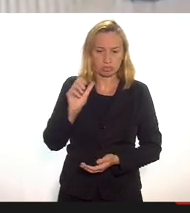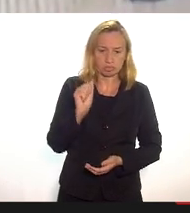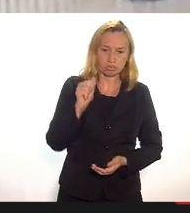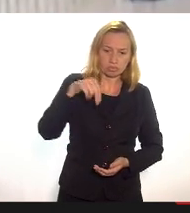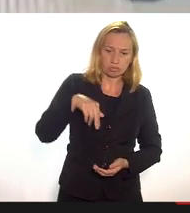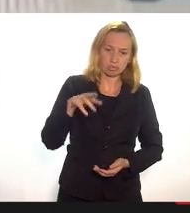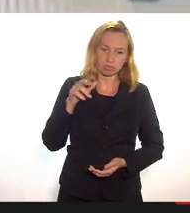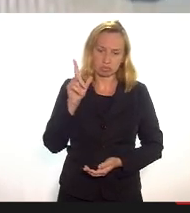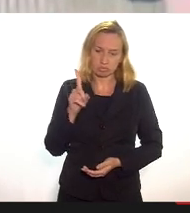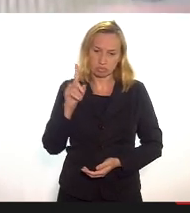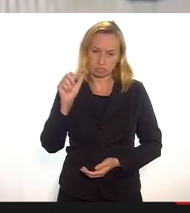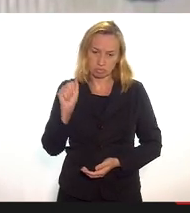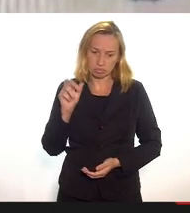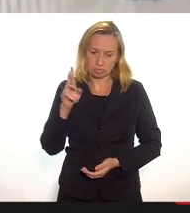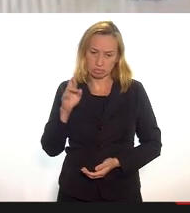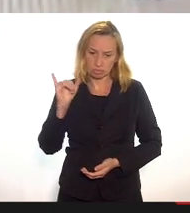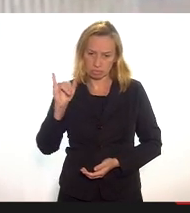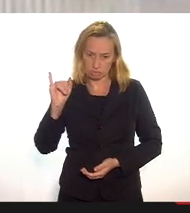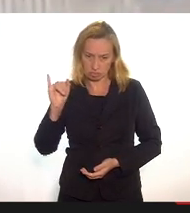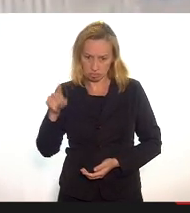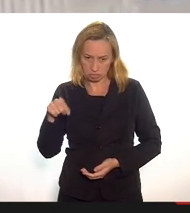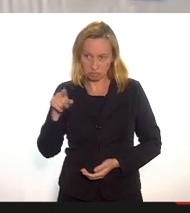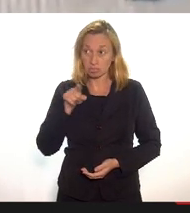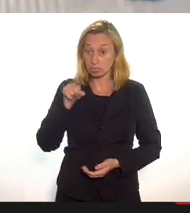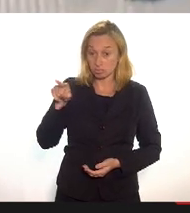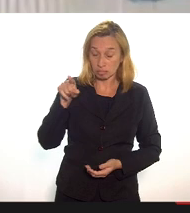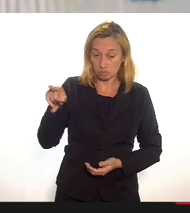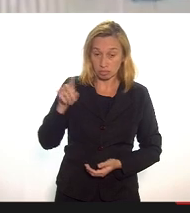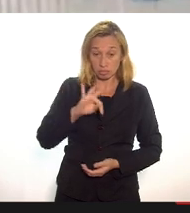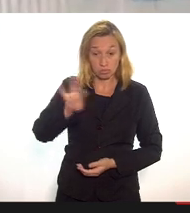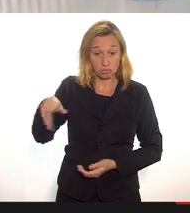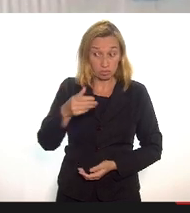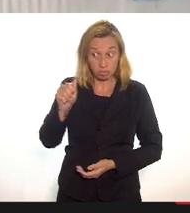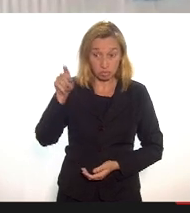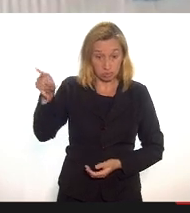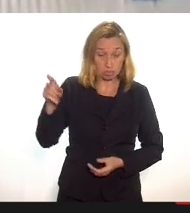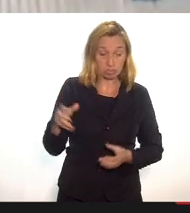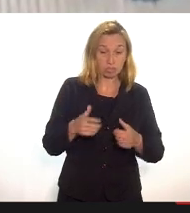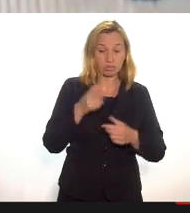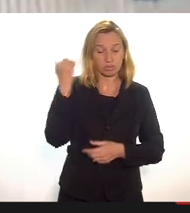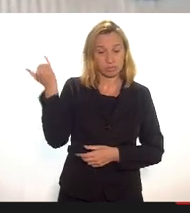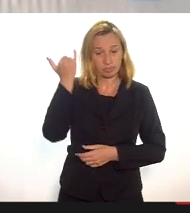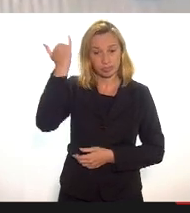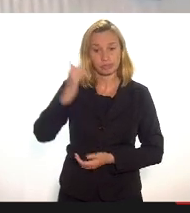Grande Tijuca, que já é um contingente populacional, né, importante,